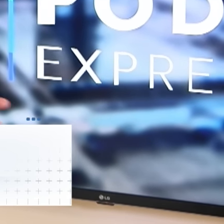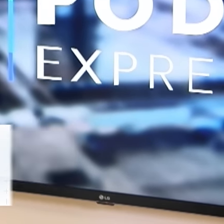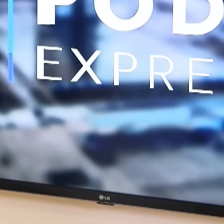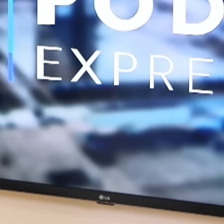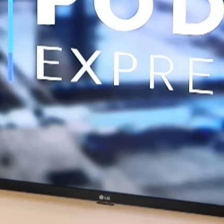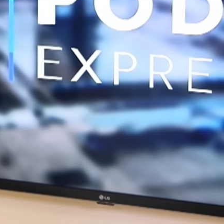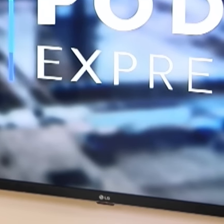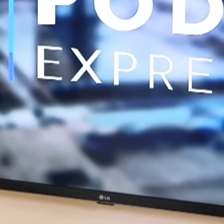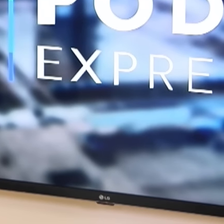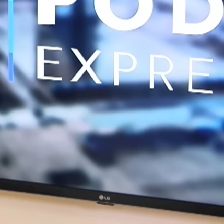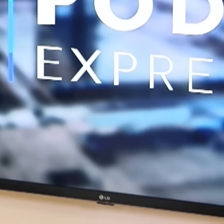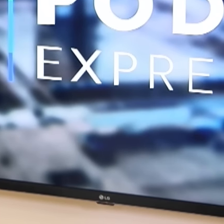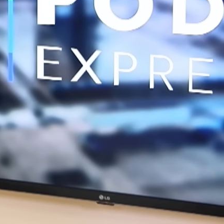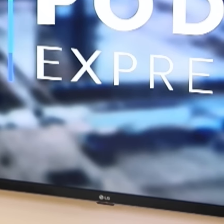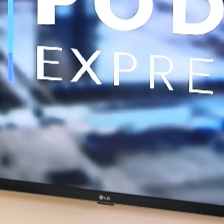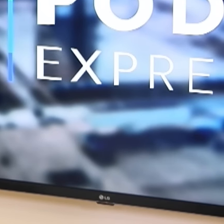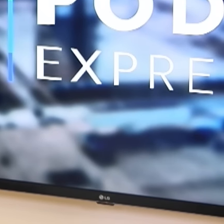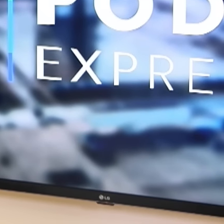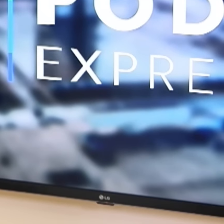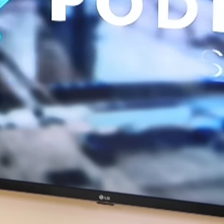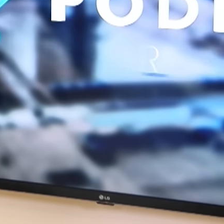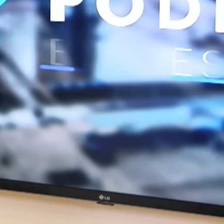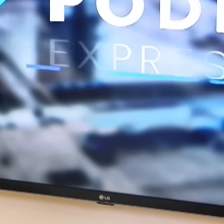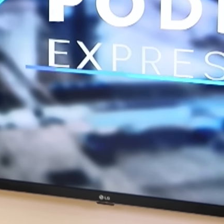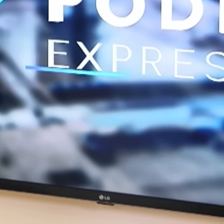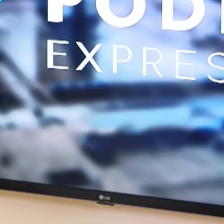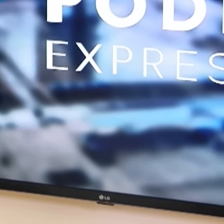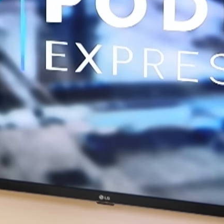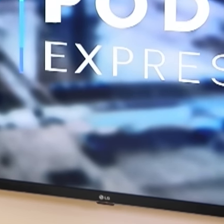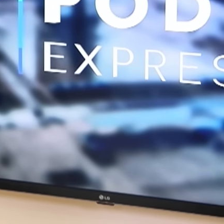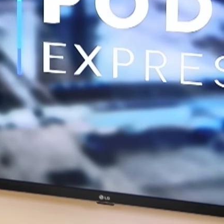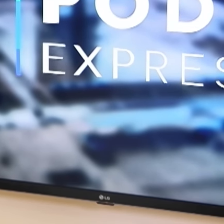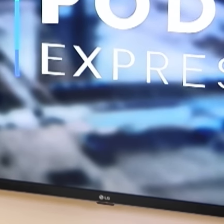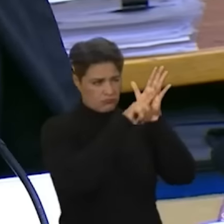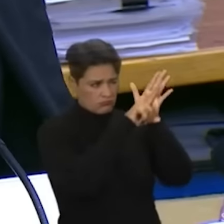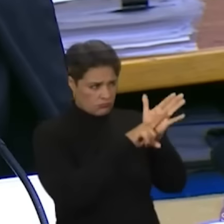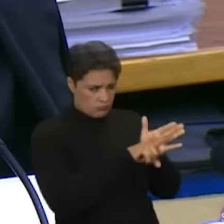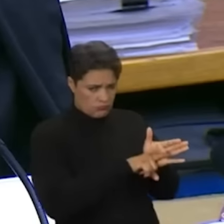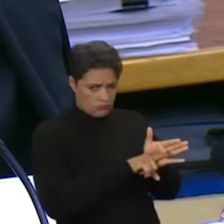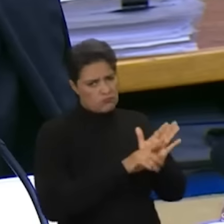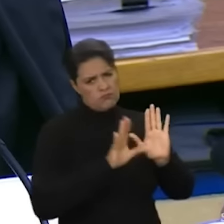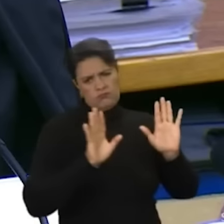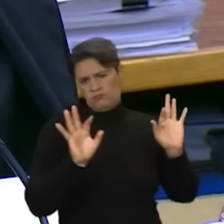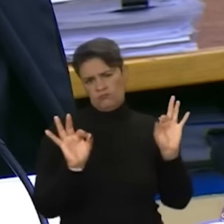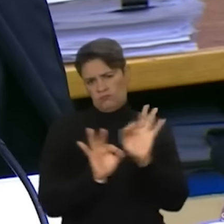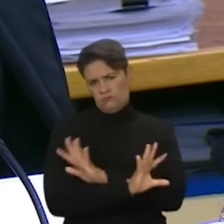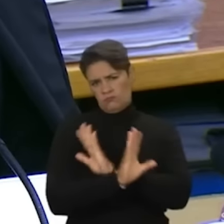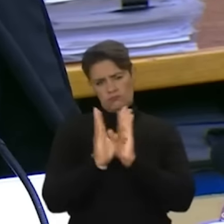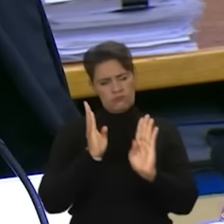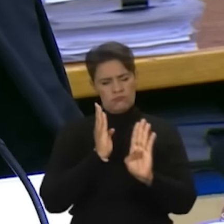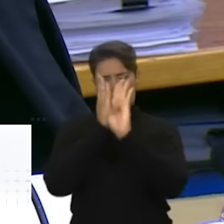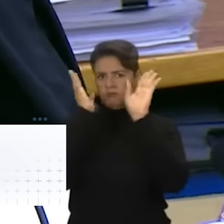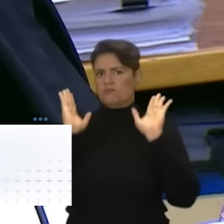em relação a essa situação. Vamos à declaração do Alexandre de Moraes? Nenhuma das matérias preocupa o